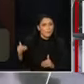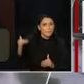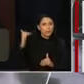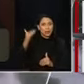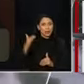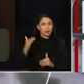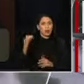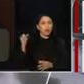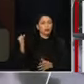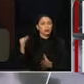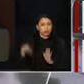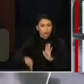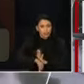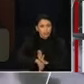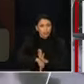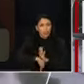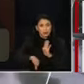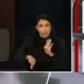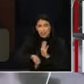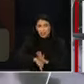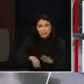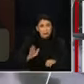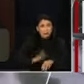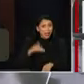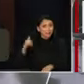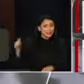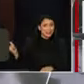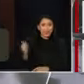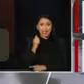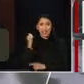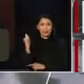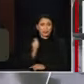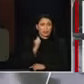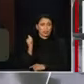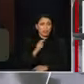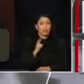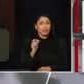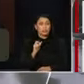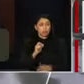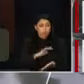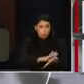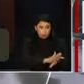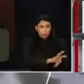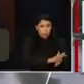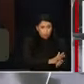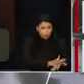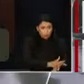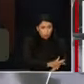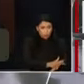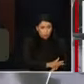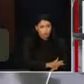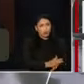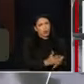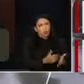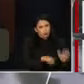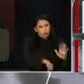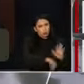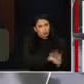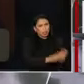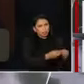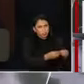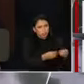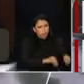de cometimento de outro crime mais grave por meio da destruição, o crime de dano, evidentemente, cede